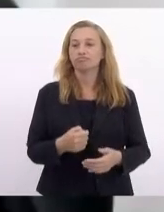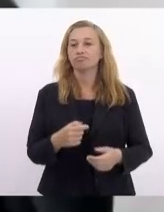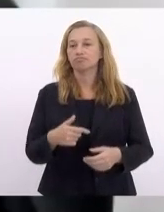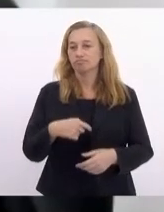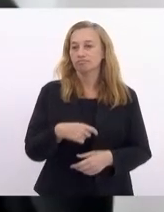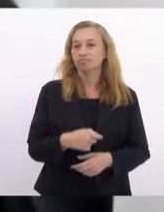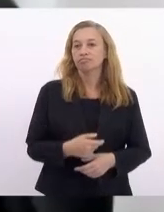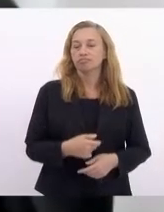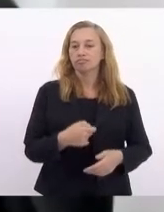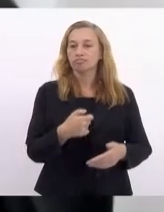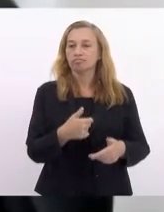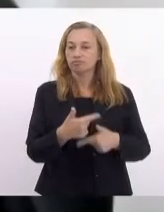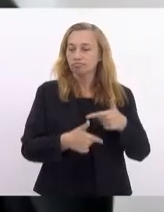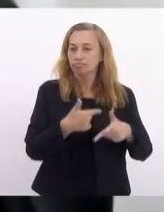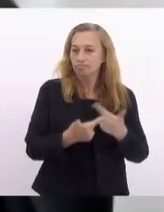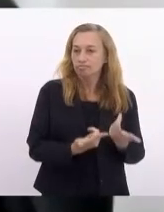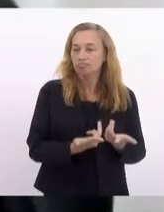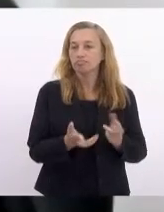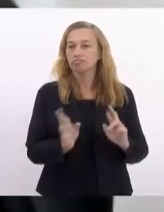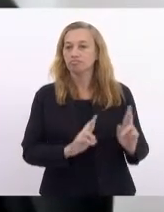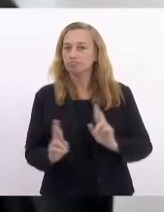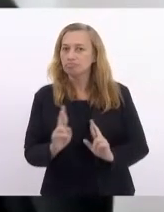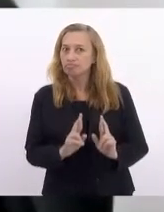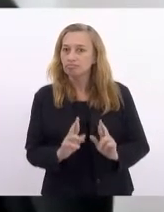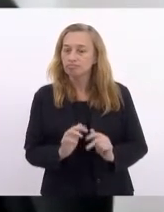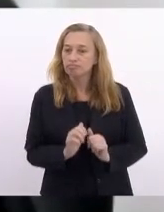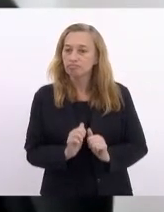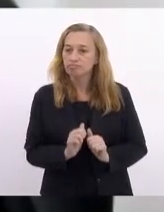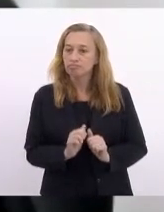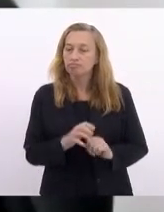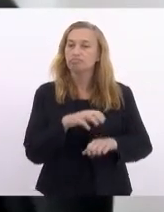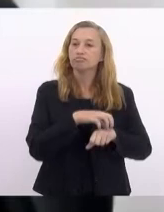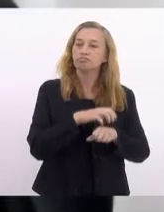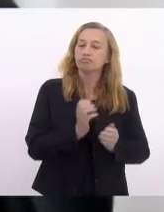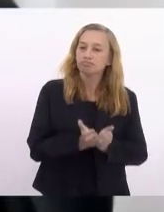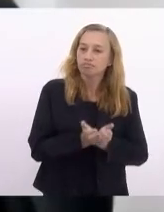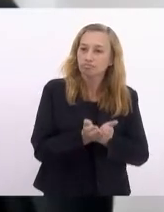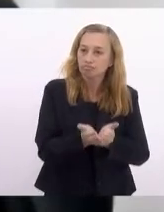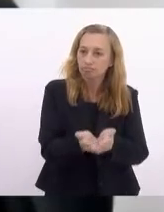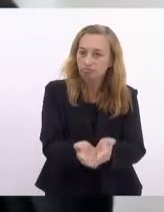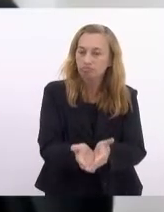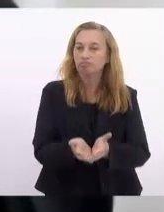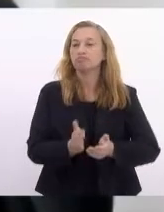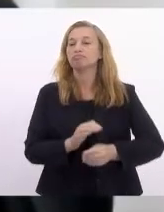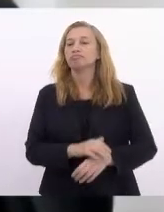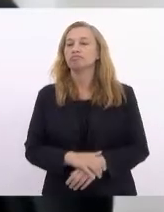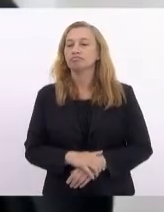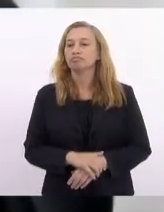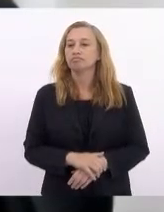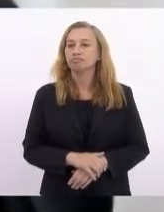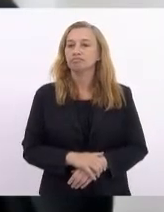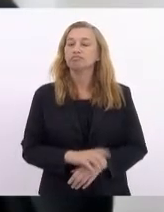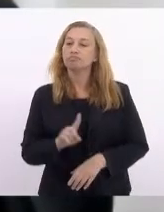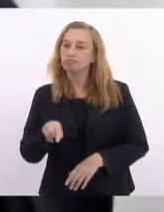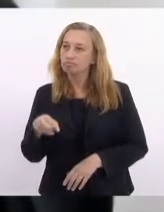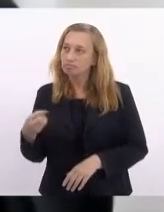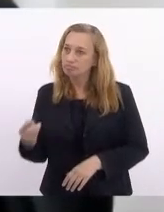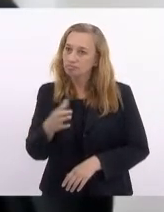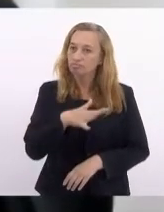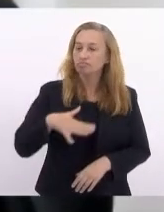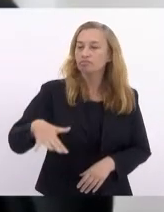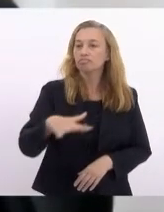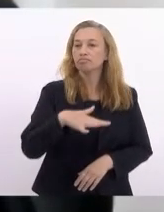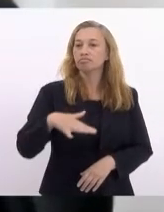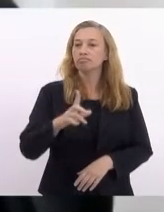batalha com relação ao serviço, transporte aquaviário, esse modal, e em outras áreas